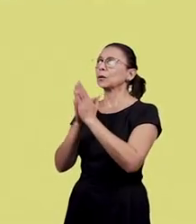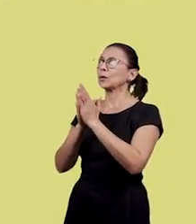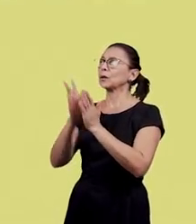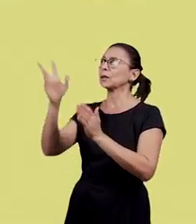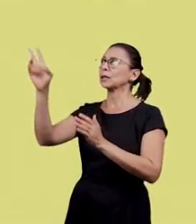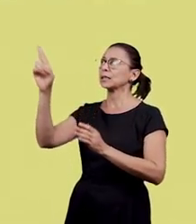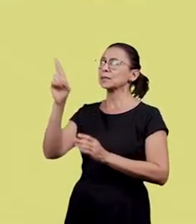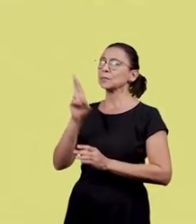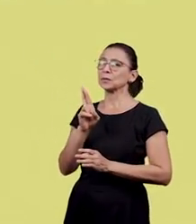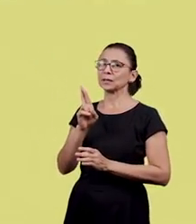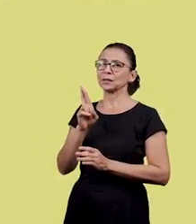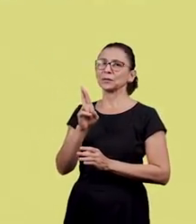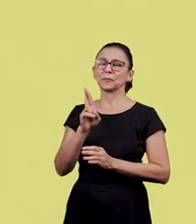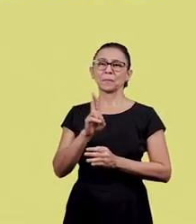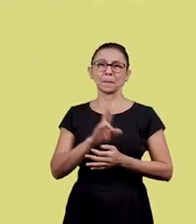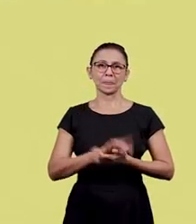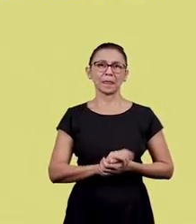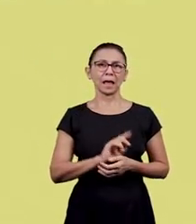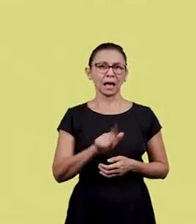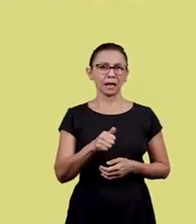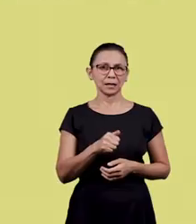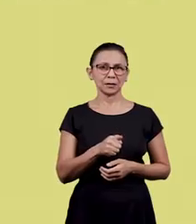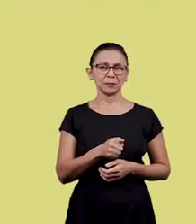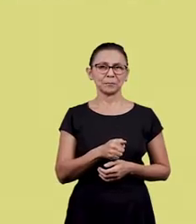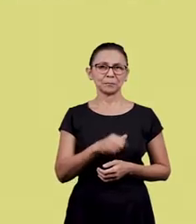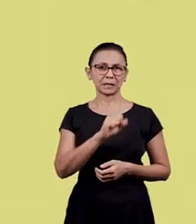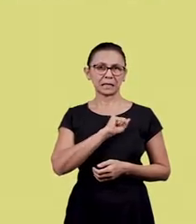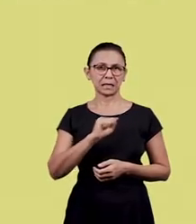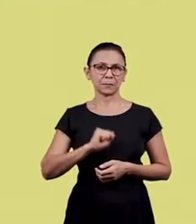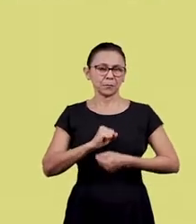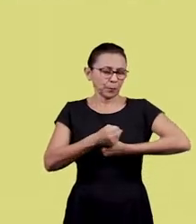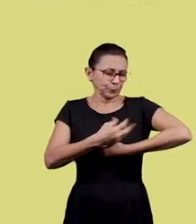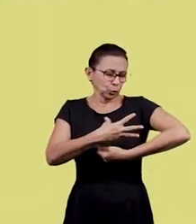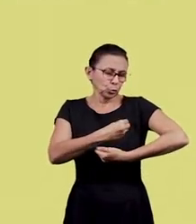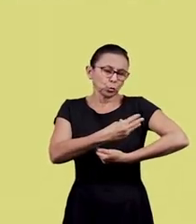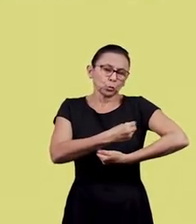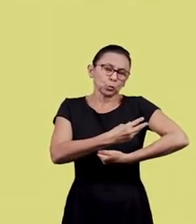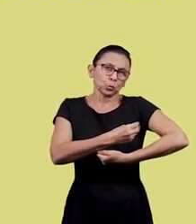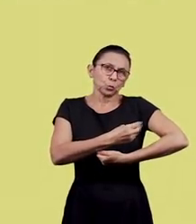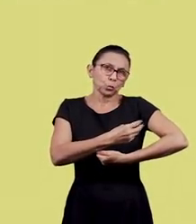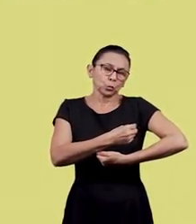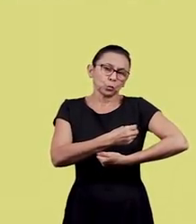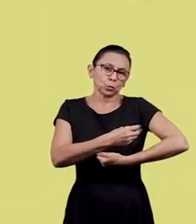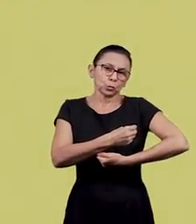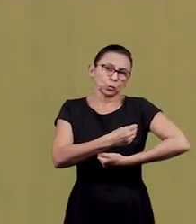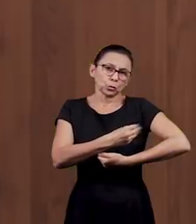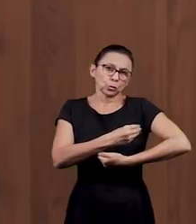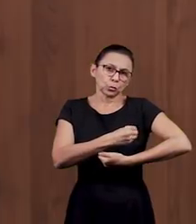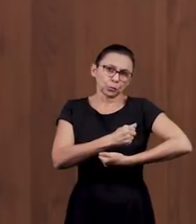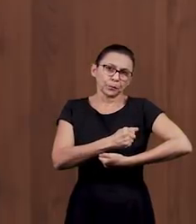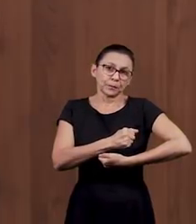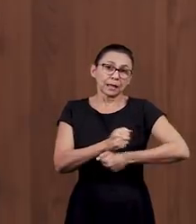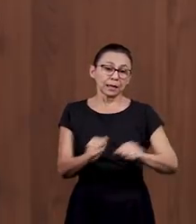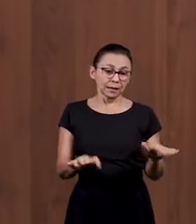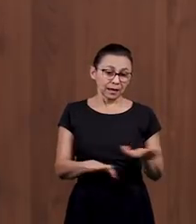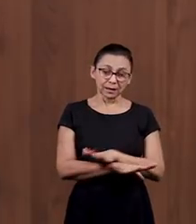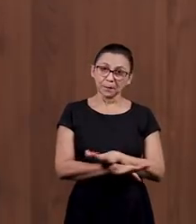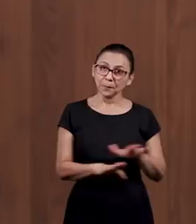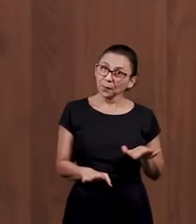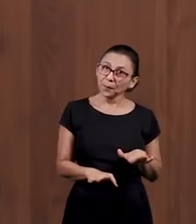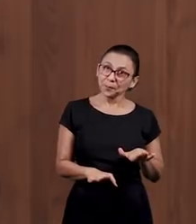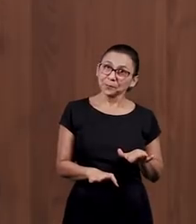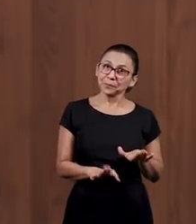que Samuel é desmamado, Ana leva Samuel até Siló para cumprir o voto